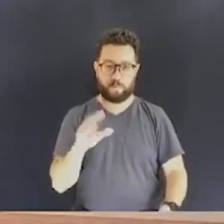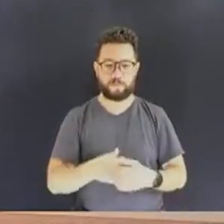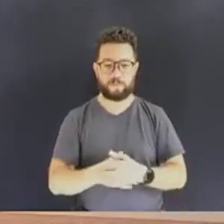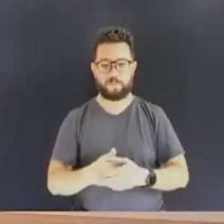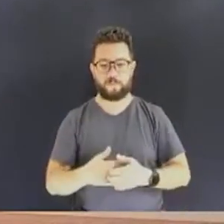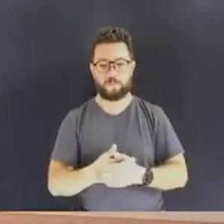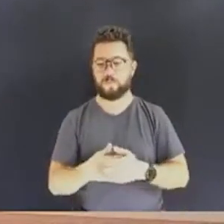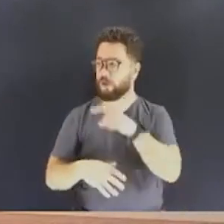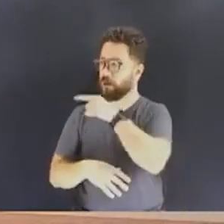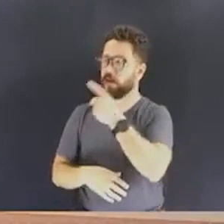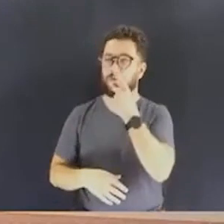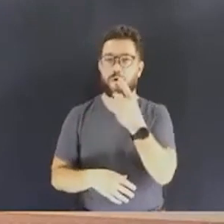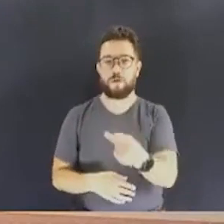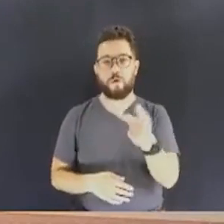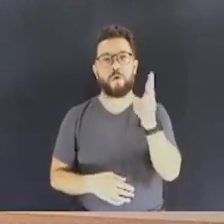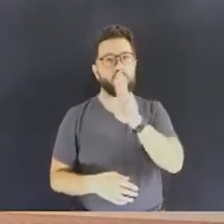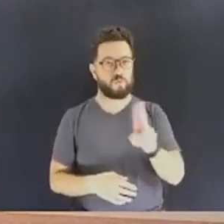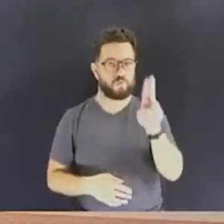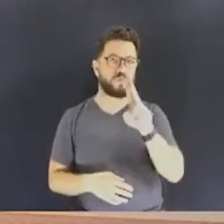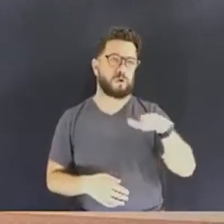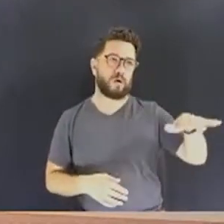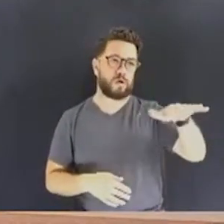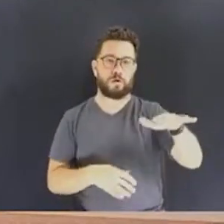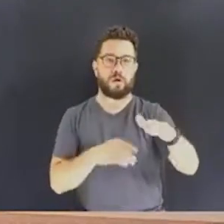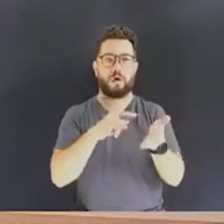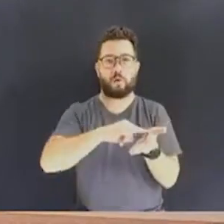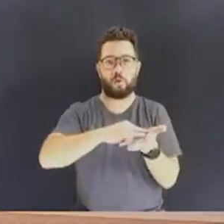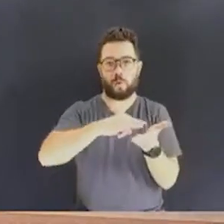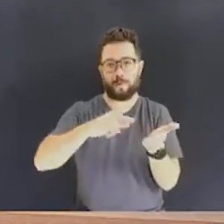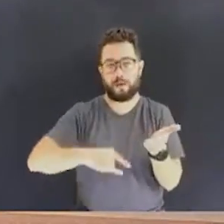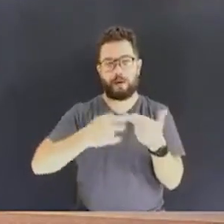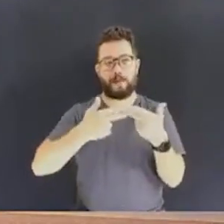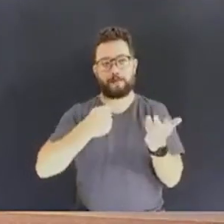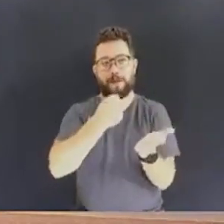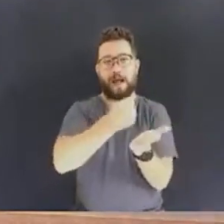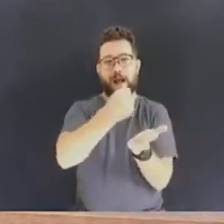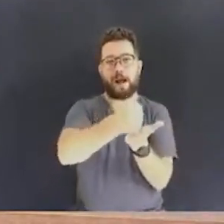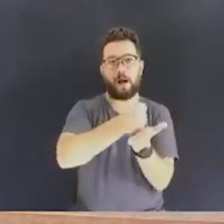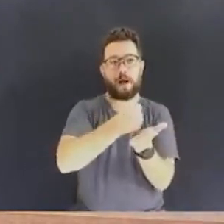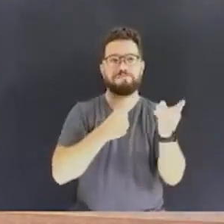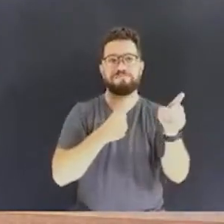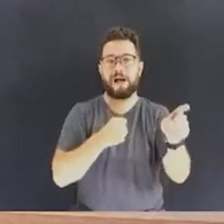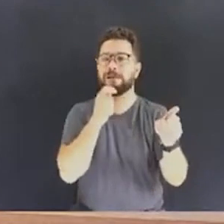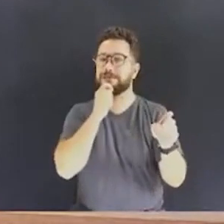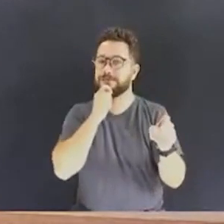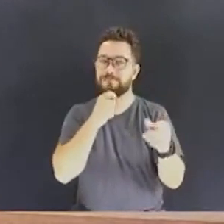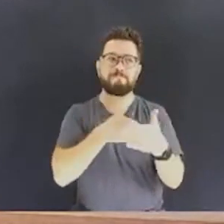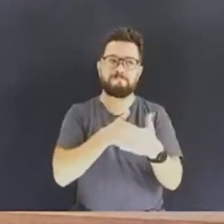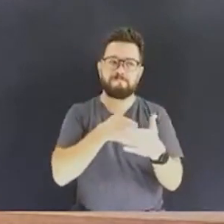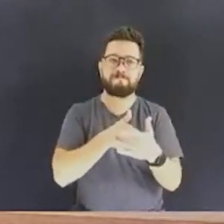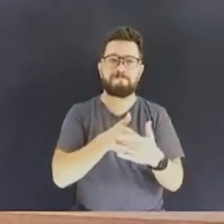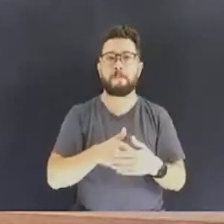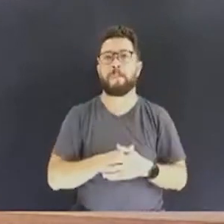utilizado para regularizações fundiárias, mas que por entrave de cartórios não tinha sido concretizada. e havia também a previsão de